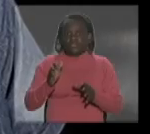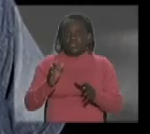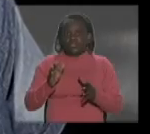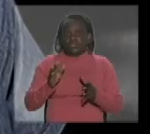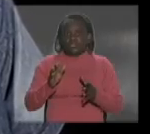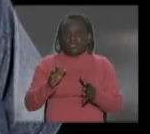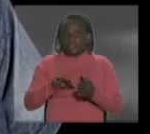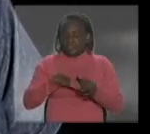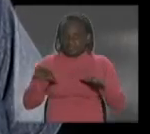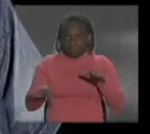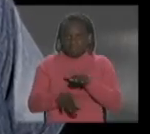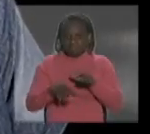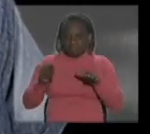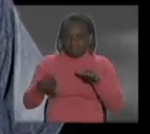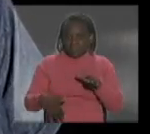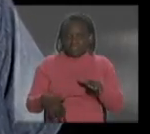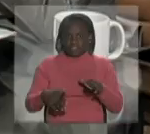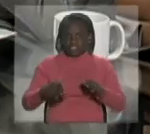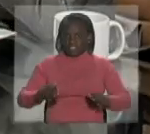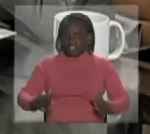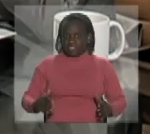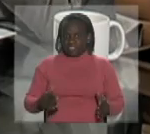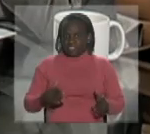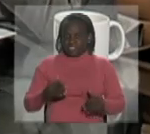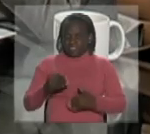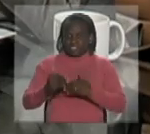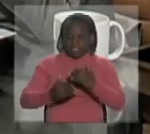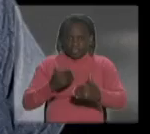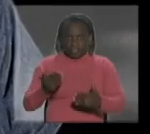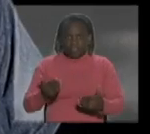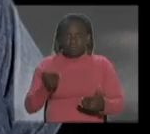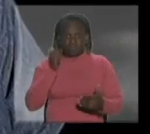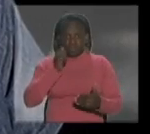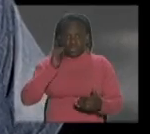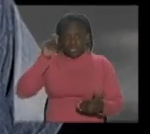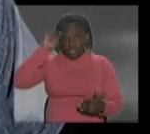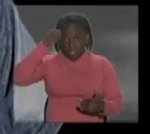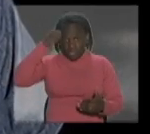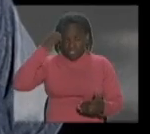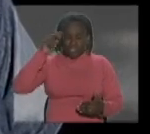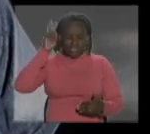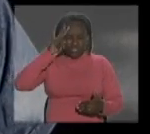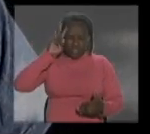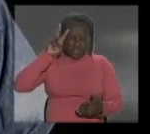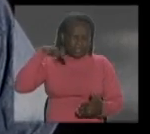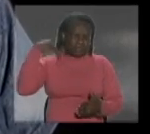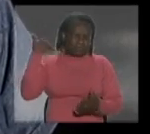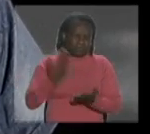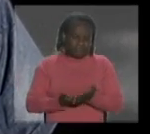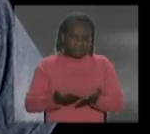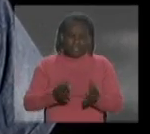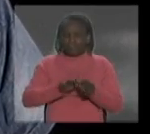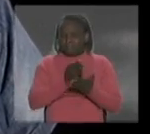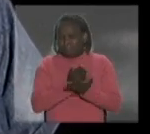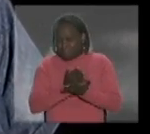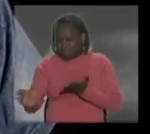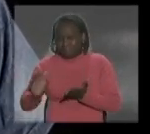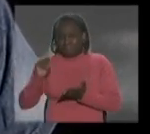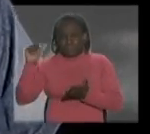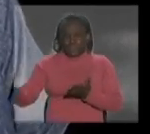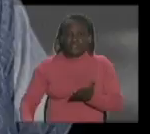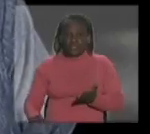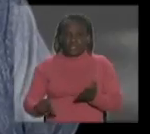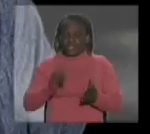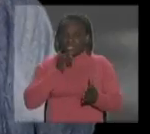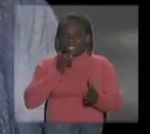assim, abaixo, né, da escala. A margem do processo. Né? E as mulheres negras, elas são historicamente à margem da margem. Né? Se você